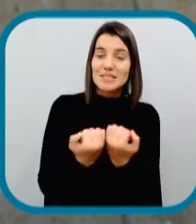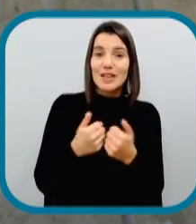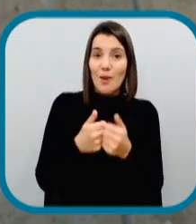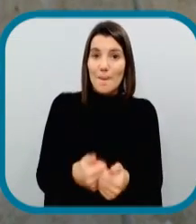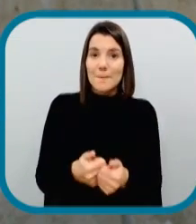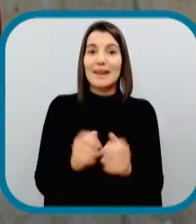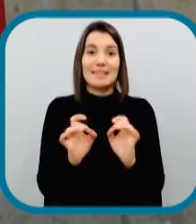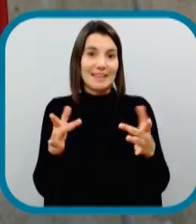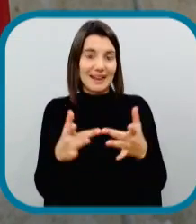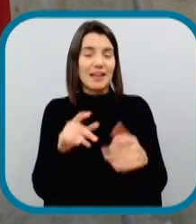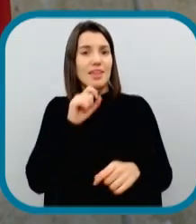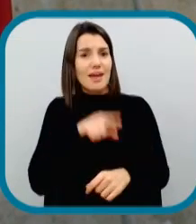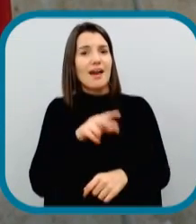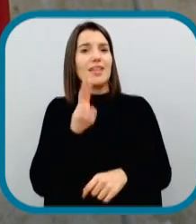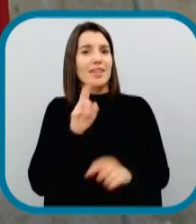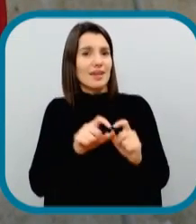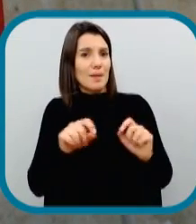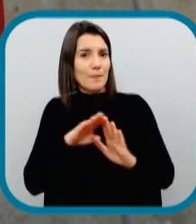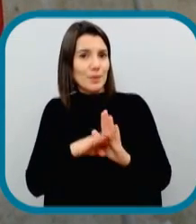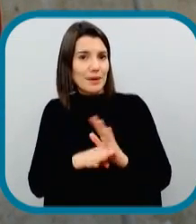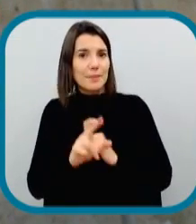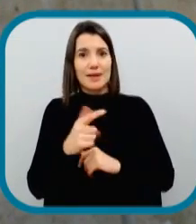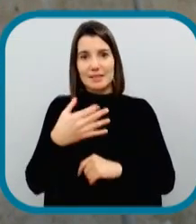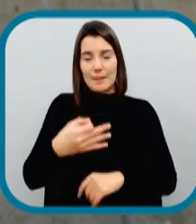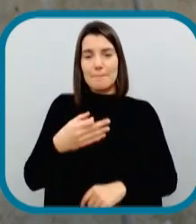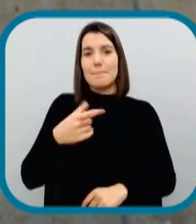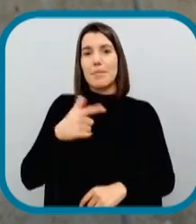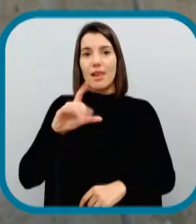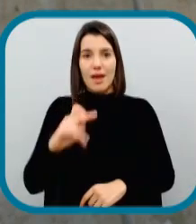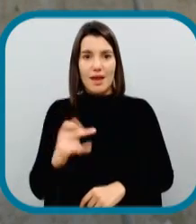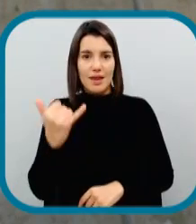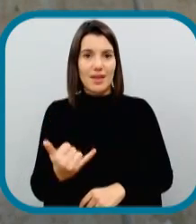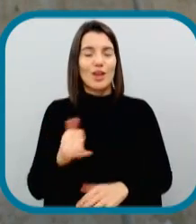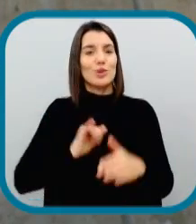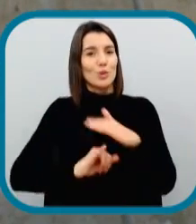acompanhem-nos nas nossas redes sociais digitais, podem assistir aos nossos episódios na